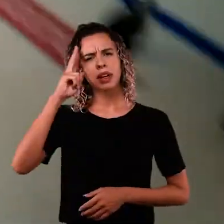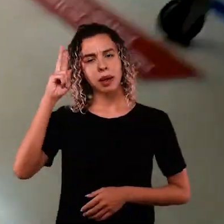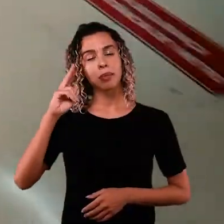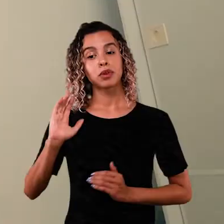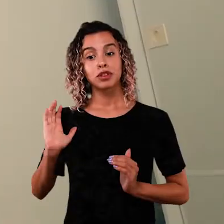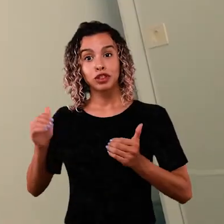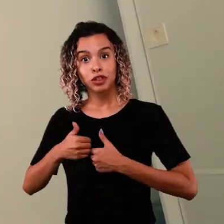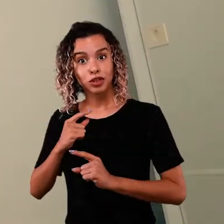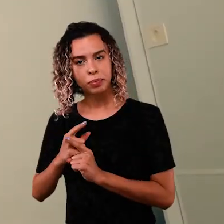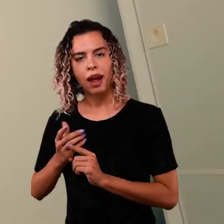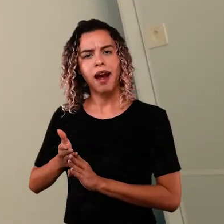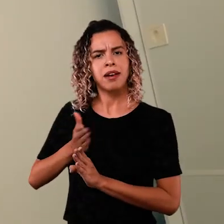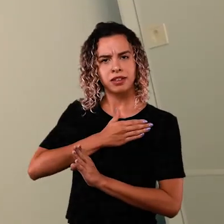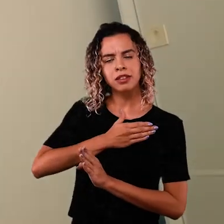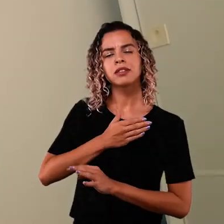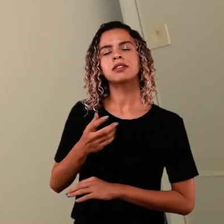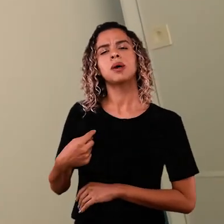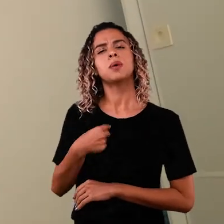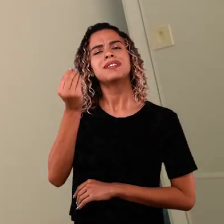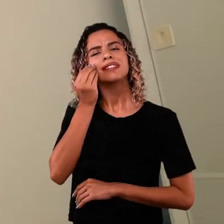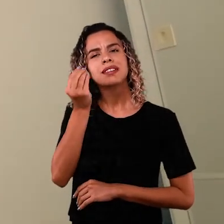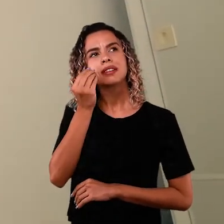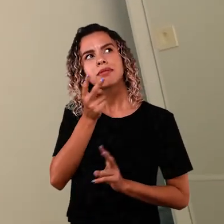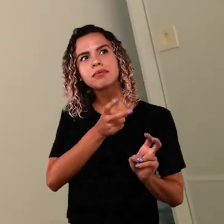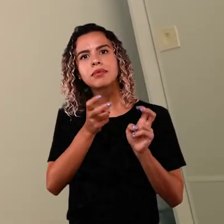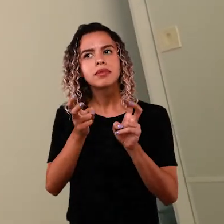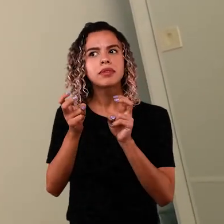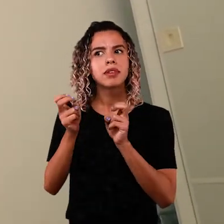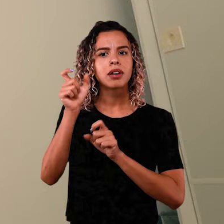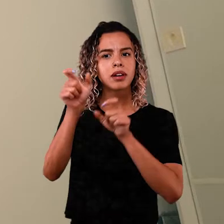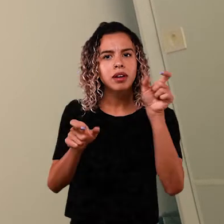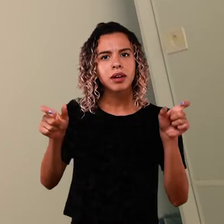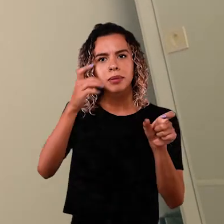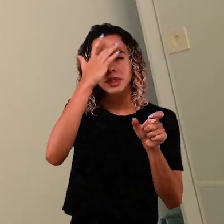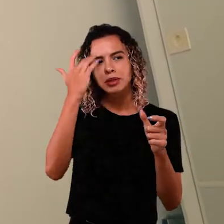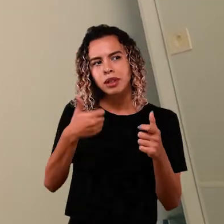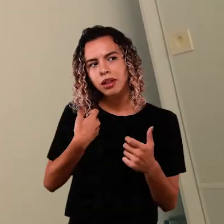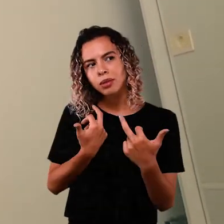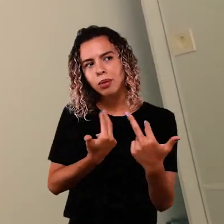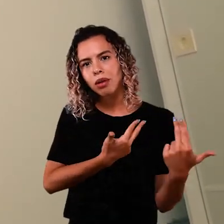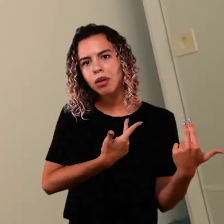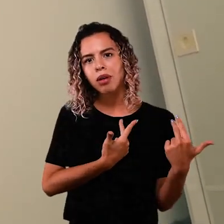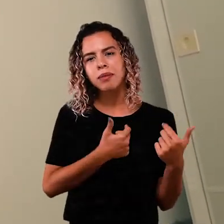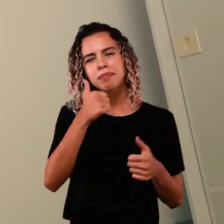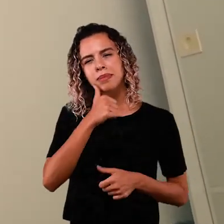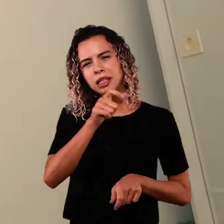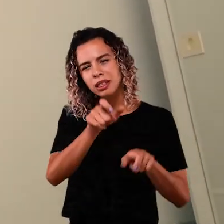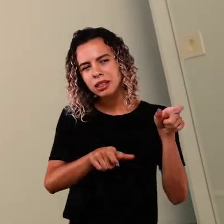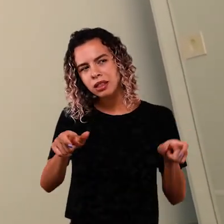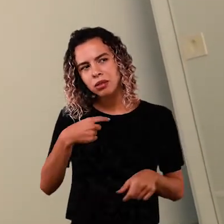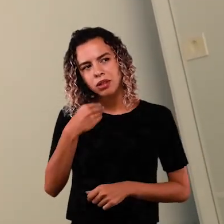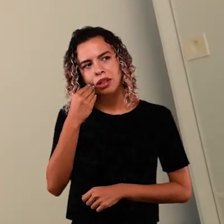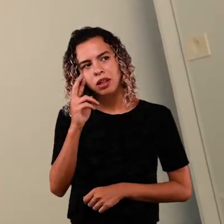que antes de eu ser diagnosticada, eu tentava observar as outras pessoas da minha idade, as